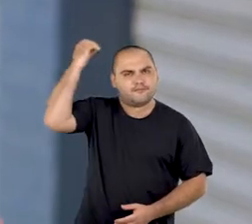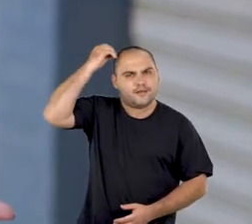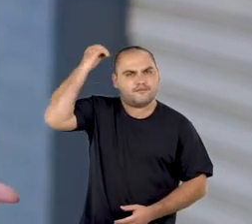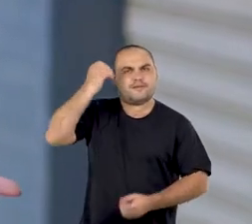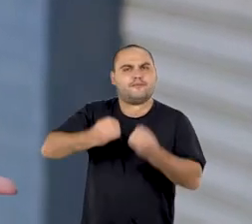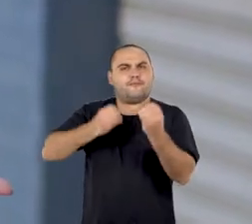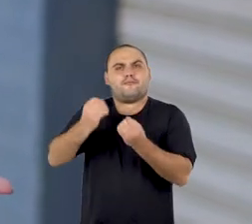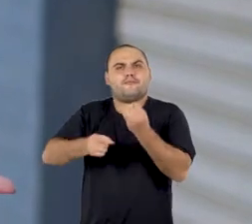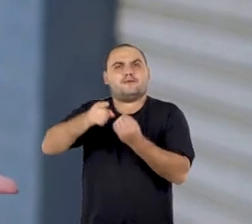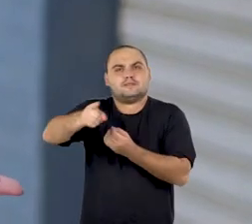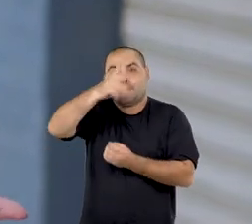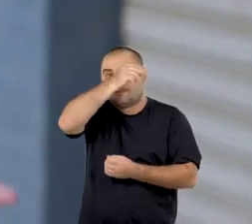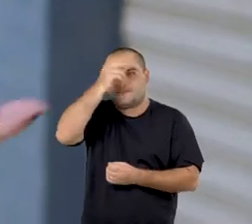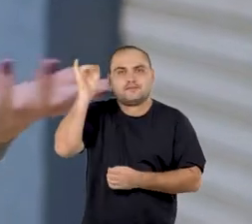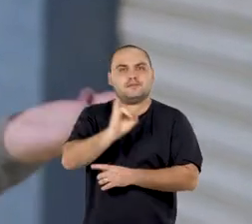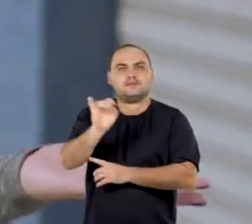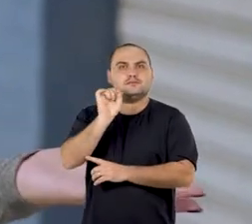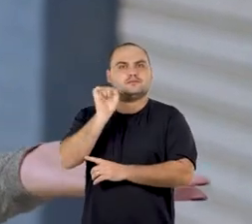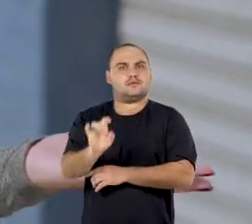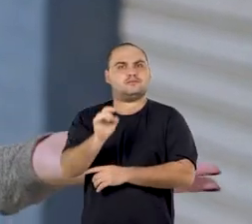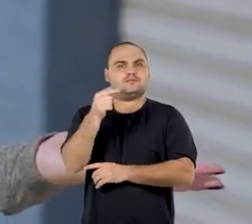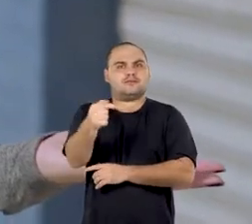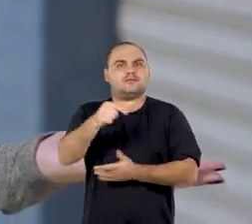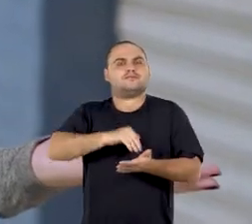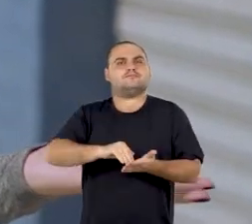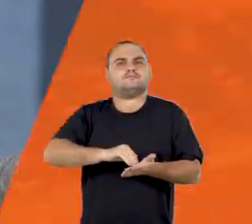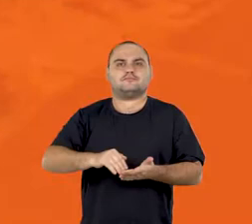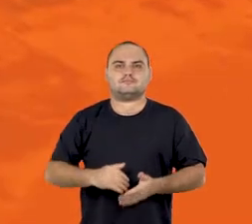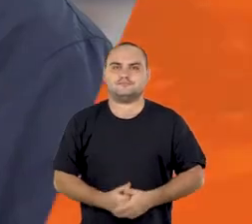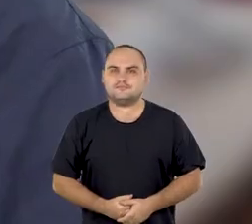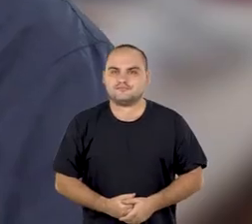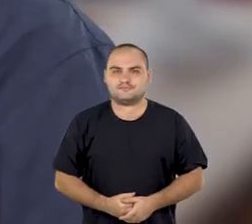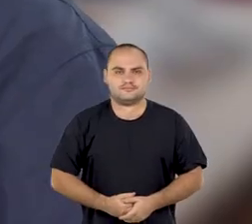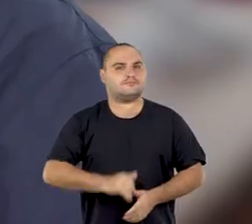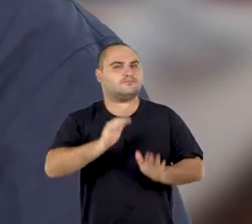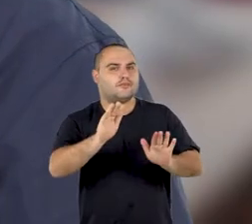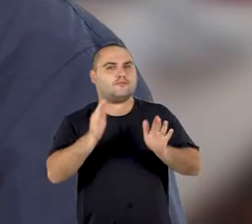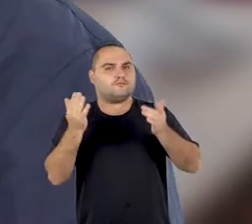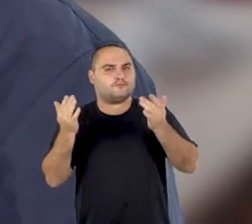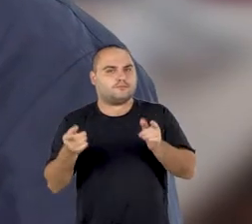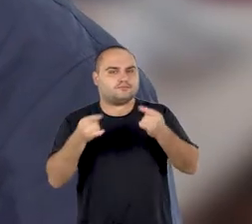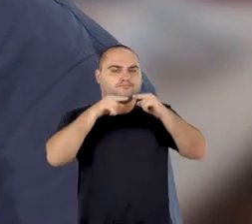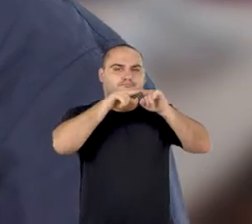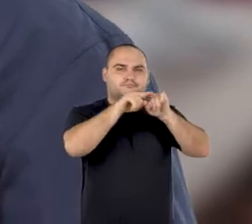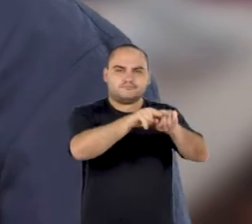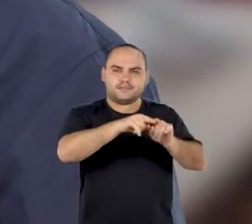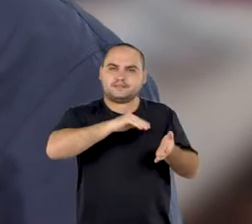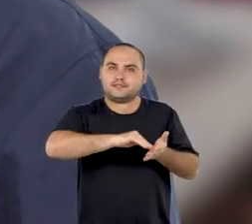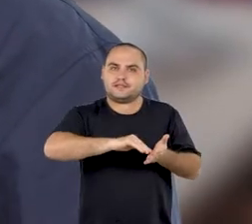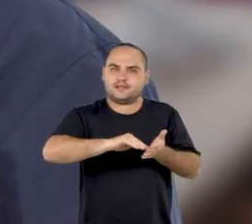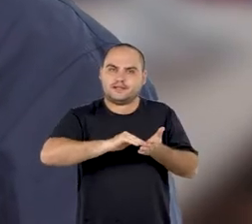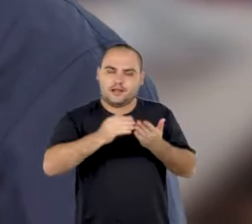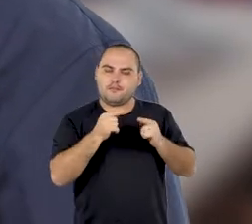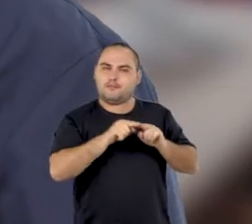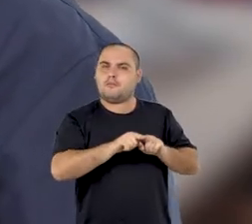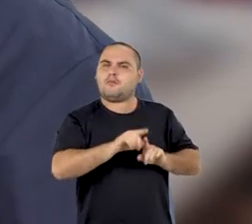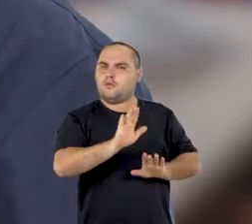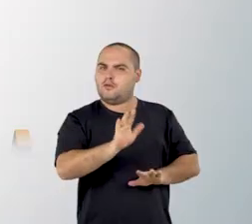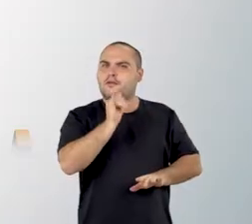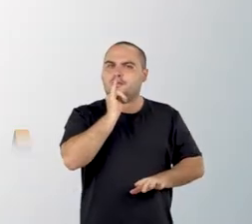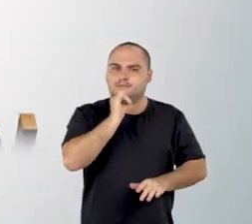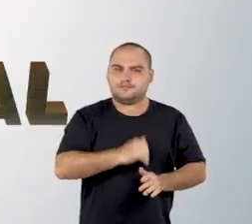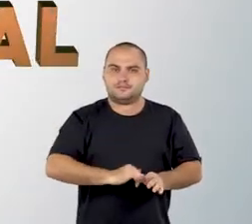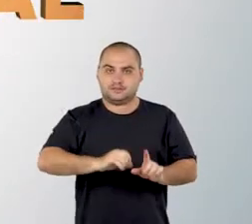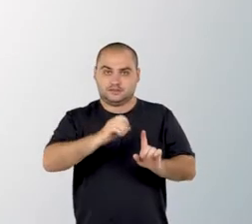Mafra, como você vai governar Itajaí só com 7 secretarias? Vamos unir as secretarias que têm afinidade. Por